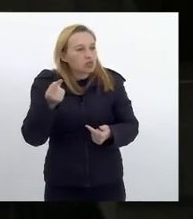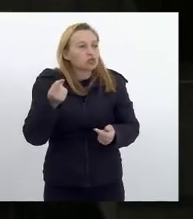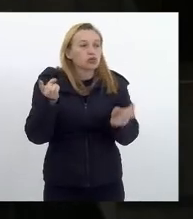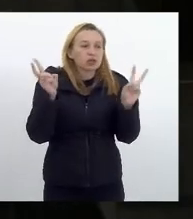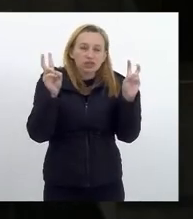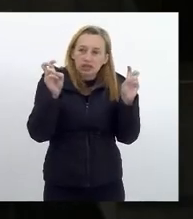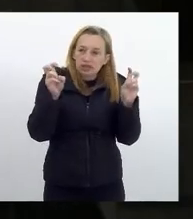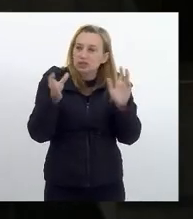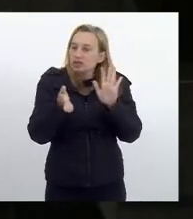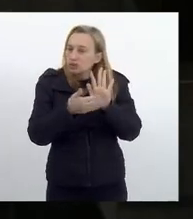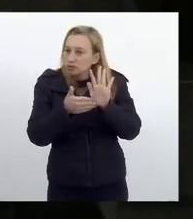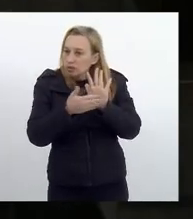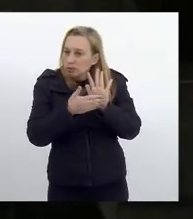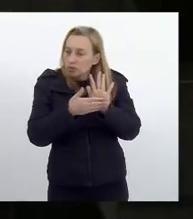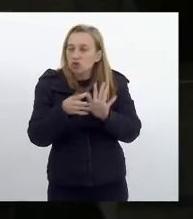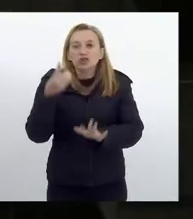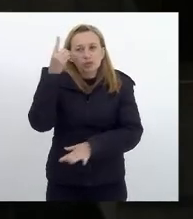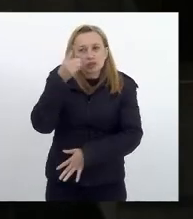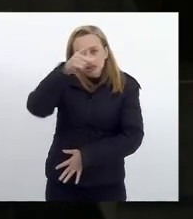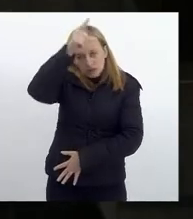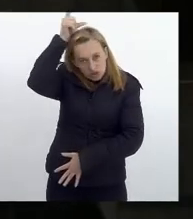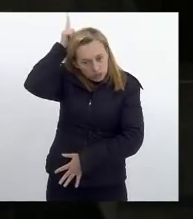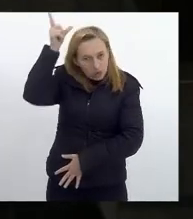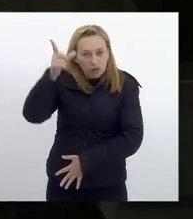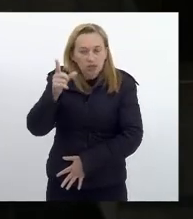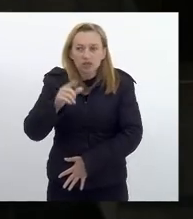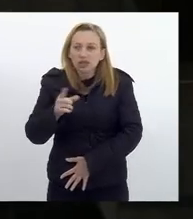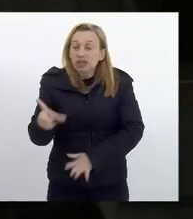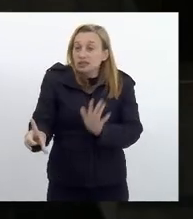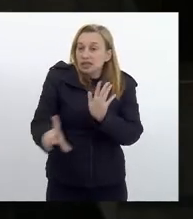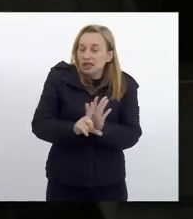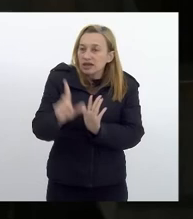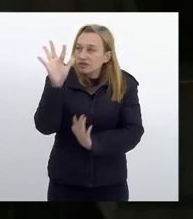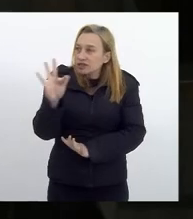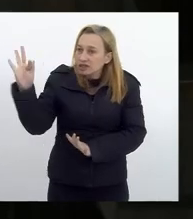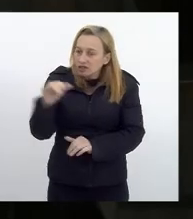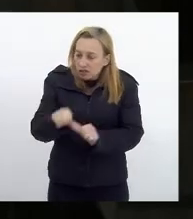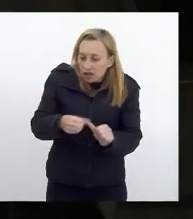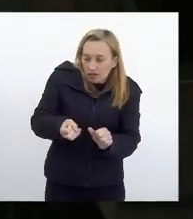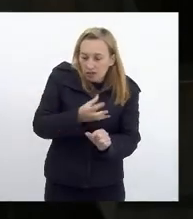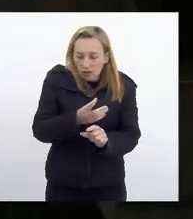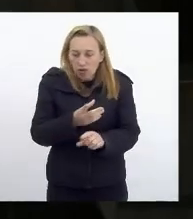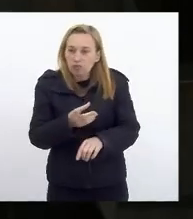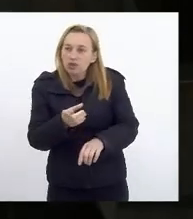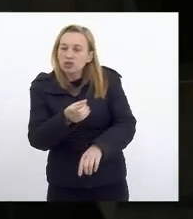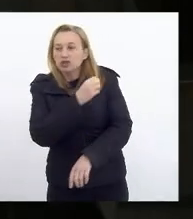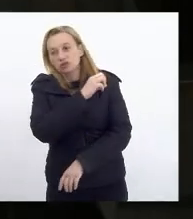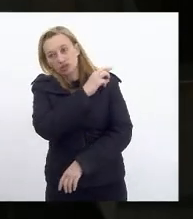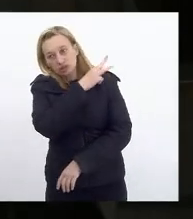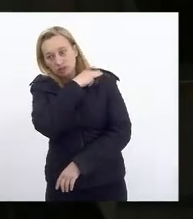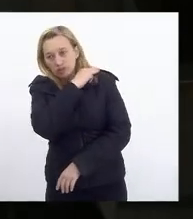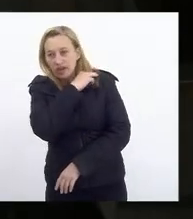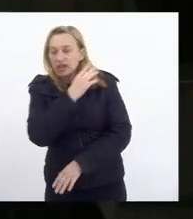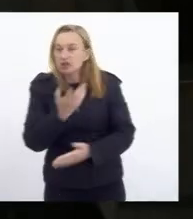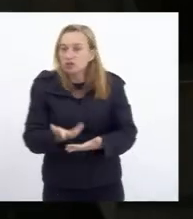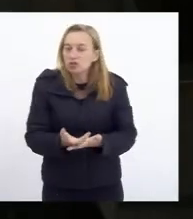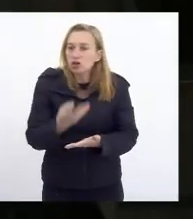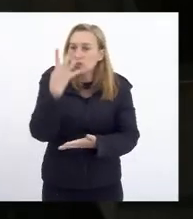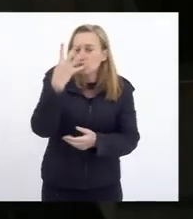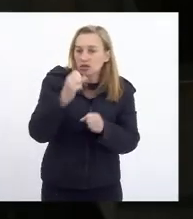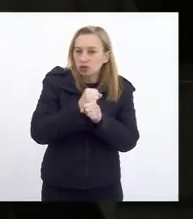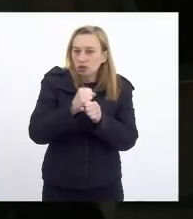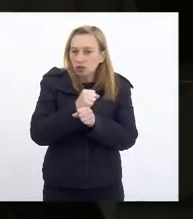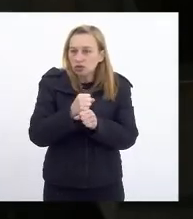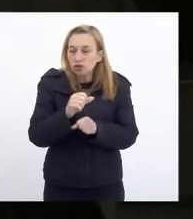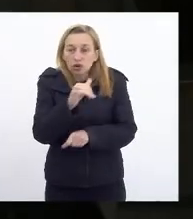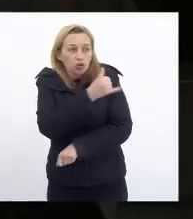essa proposta. Deputado Luiz Paulo, quando essa Lei Federal da Reforma do Ensino Médio entrou em vigor em 2017, de lá para cá, faz 4 anos,